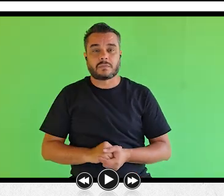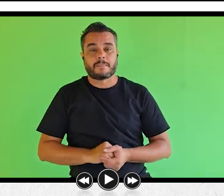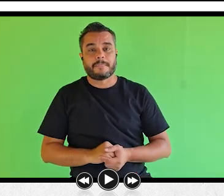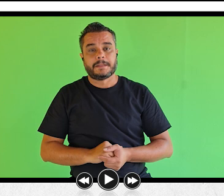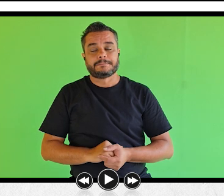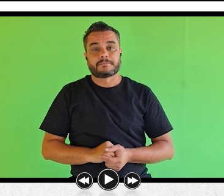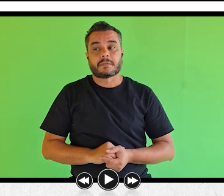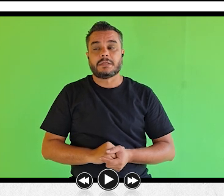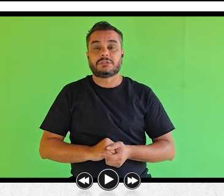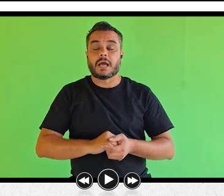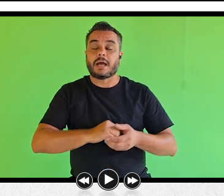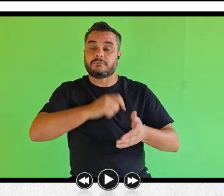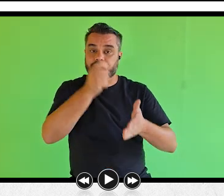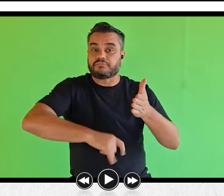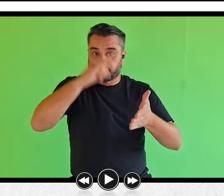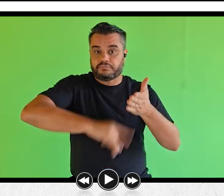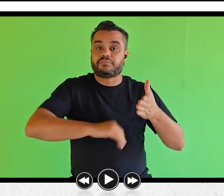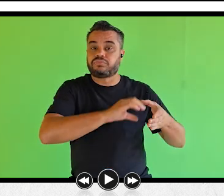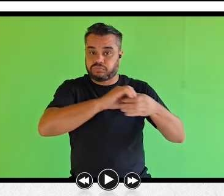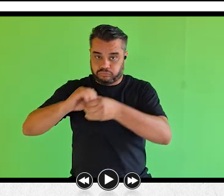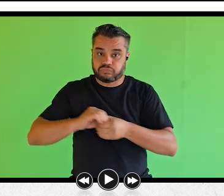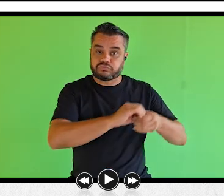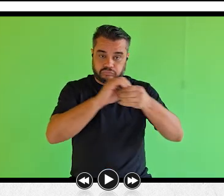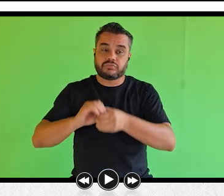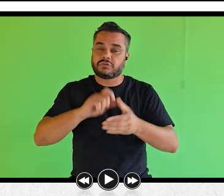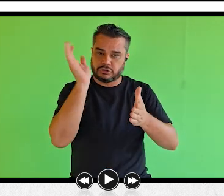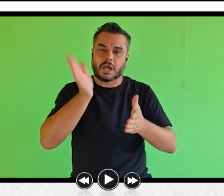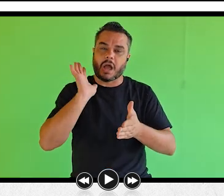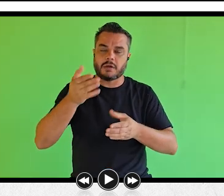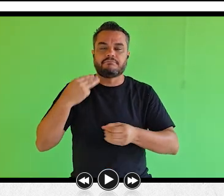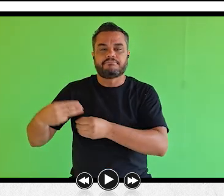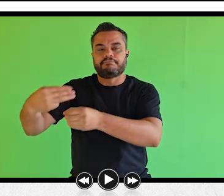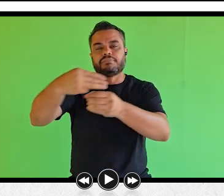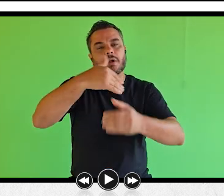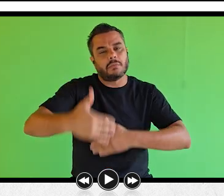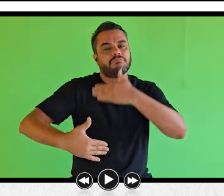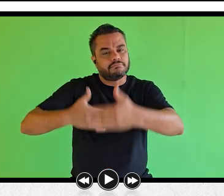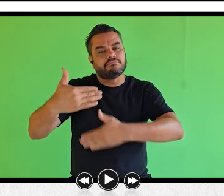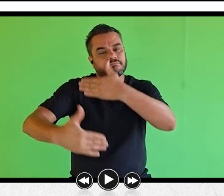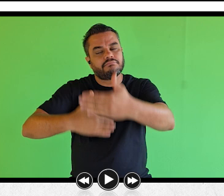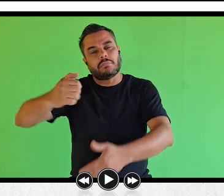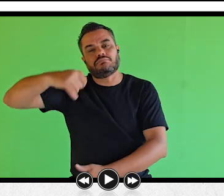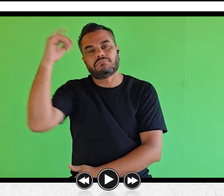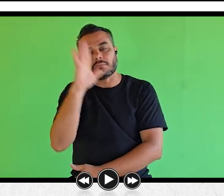aos poucos, realmente vem se instalando no Brasil a experiência com contratações de cooperativas e associações de catadores.